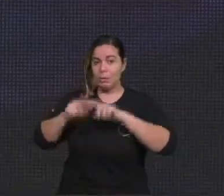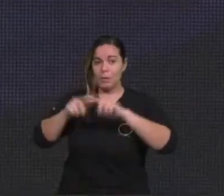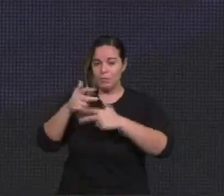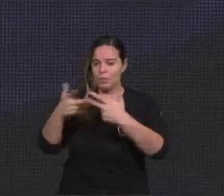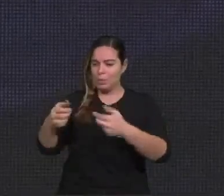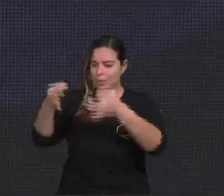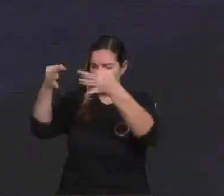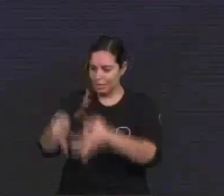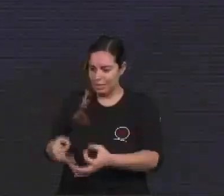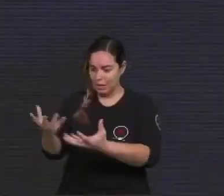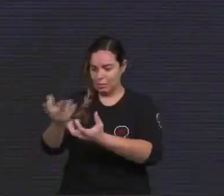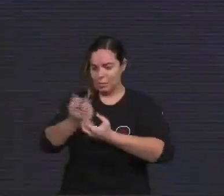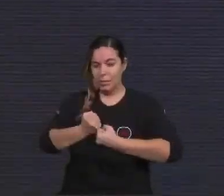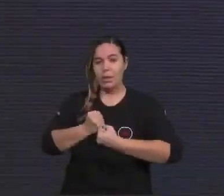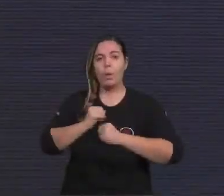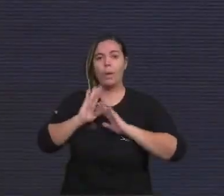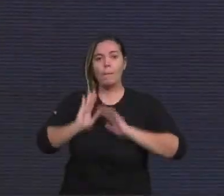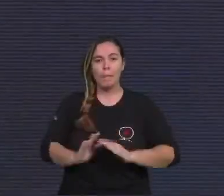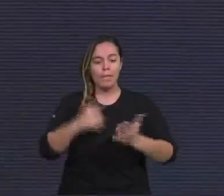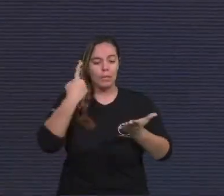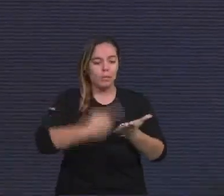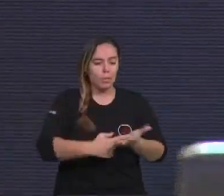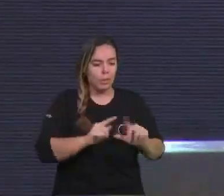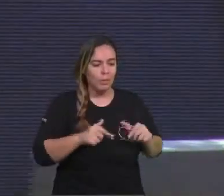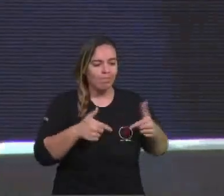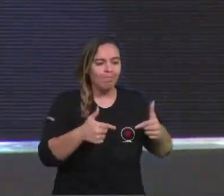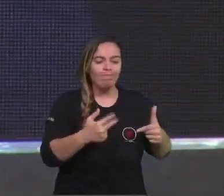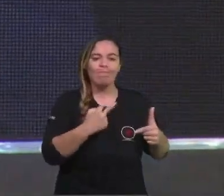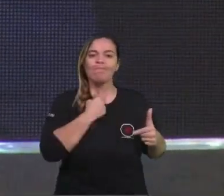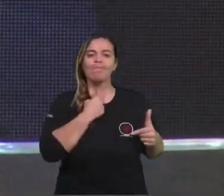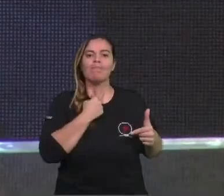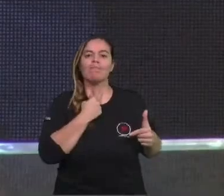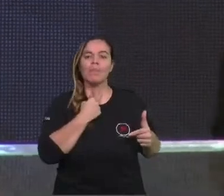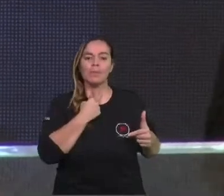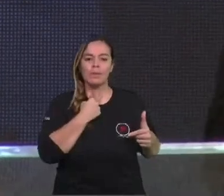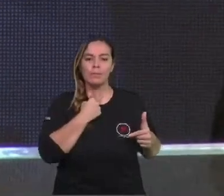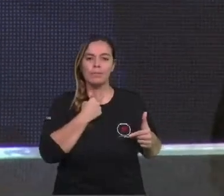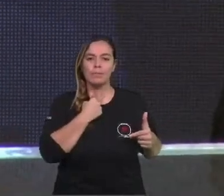ferramenta adequada, mas não têm o comprometimento necessário para viver a transformação.